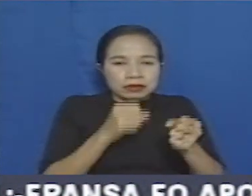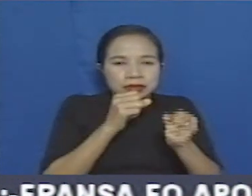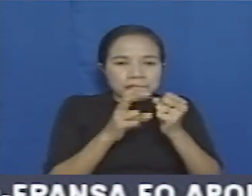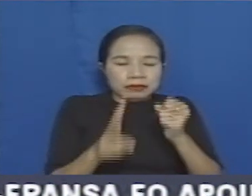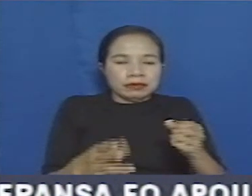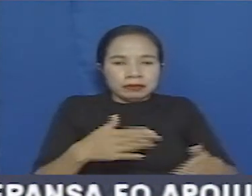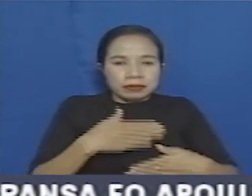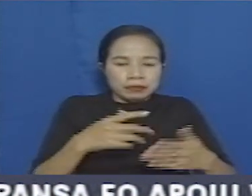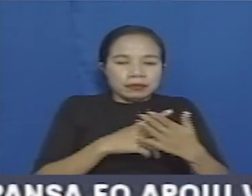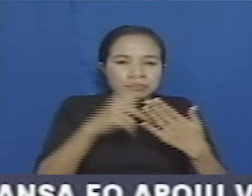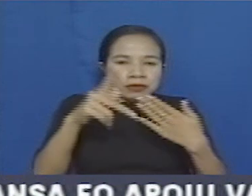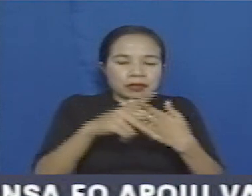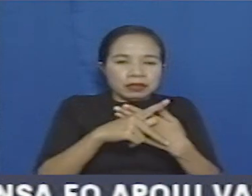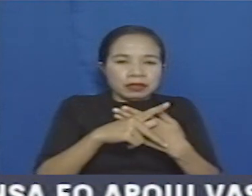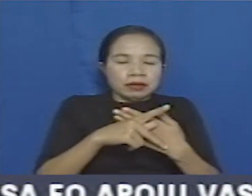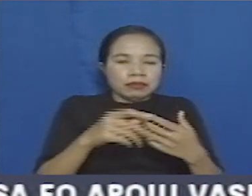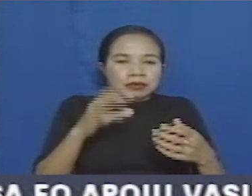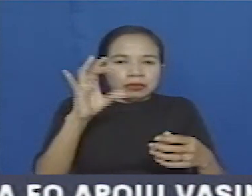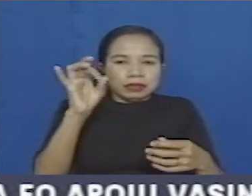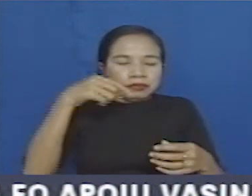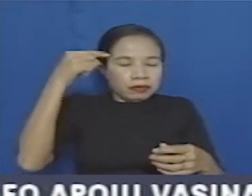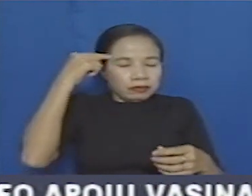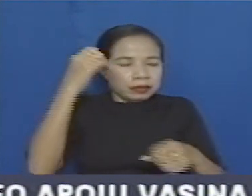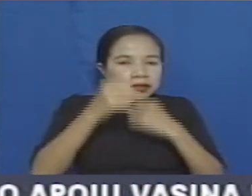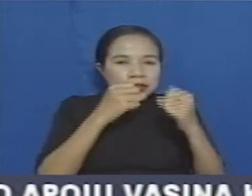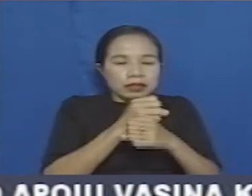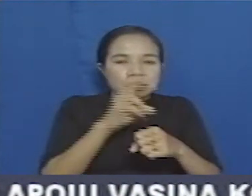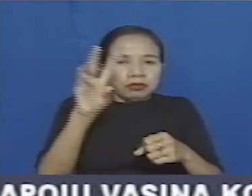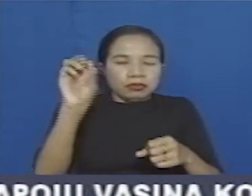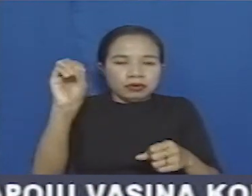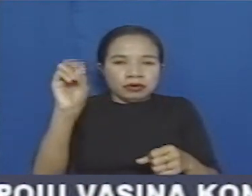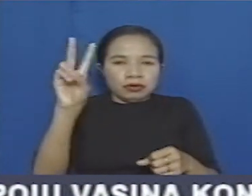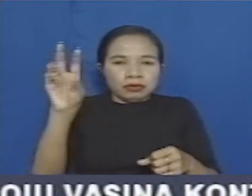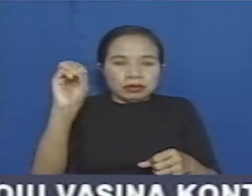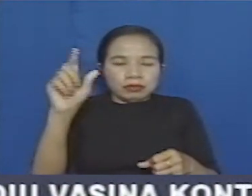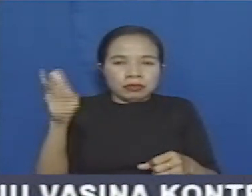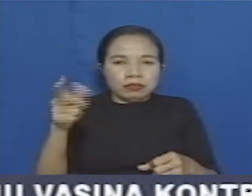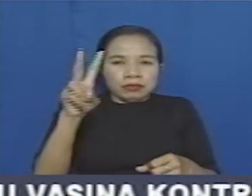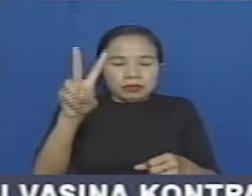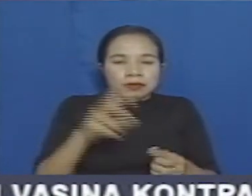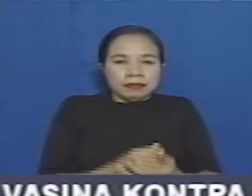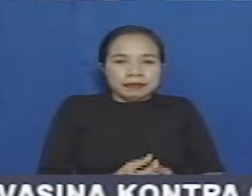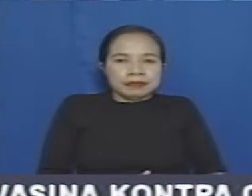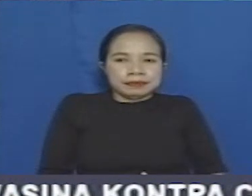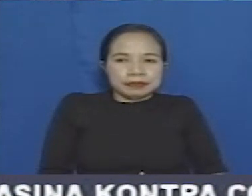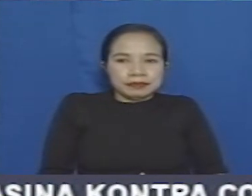Civil aprecia o programa oitavo governo batendo na Rio Rua, Rua Nulo, a Mecarcatete, Rio Rua, Rua Nulo, Recem Rua.